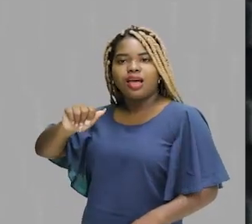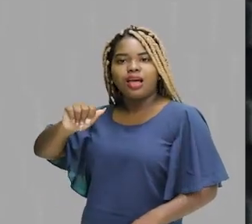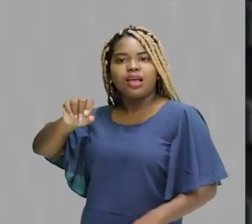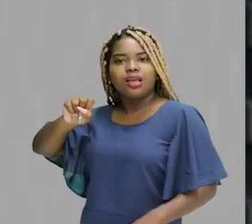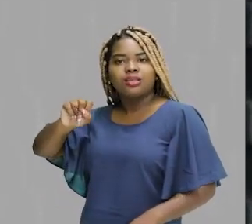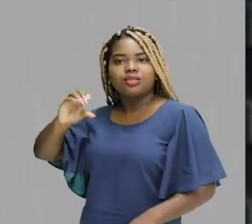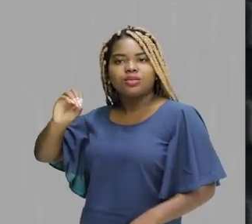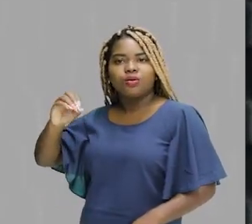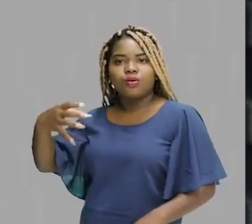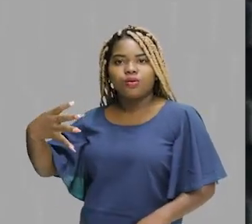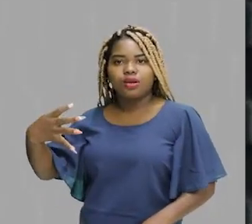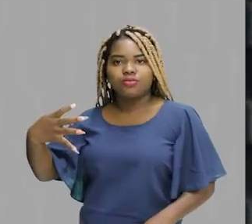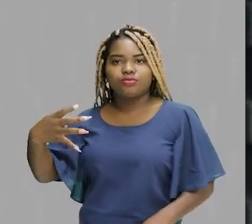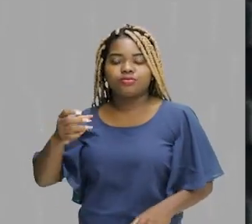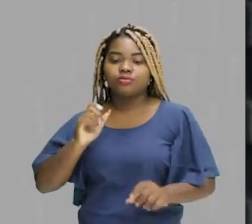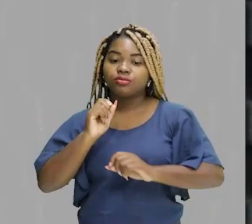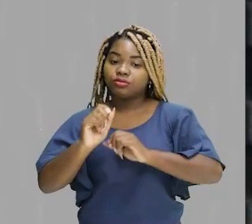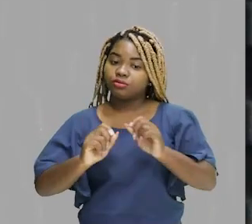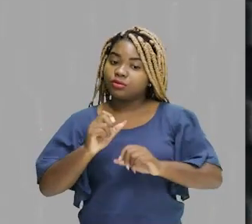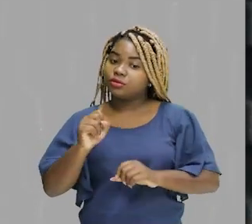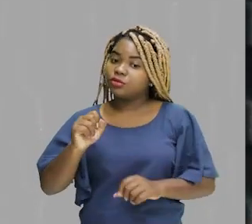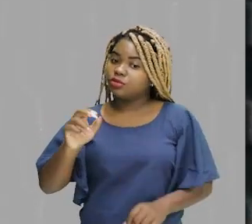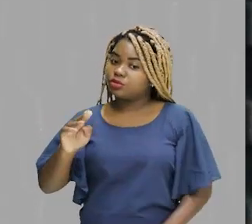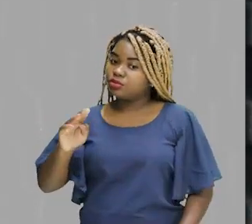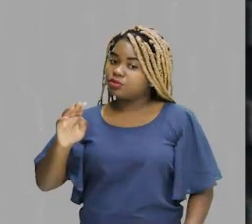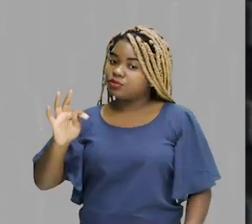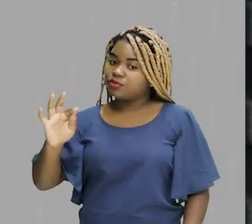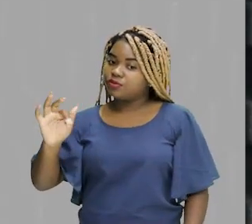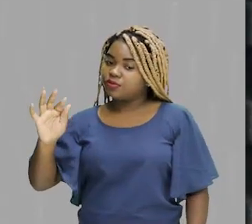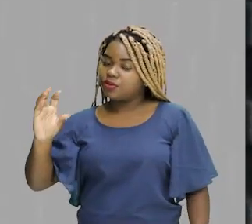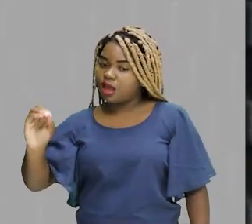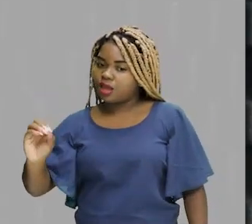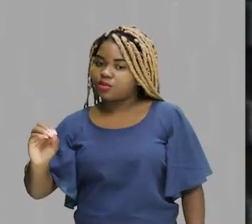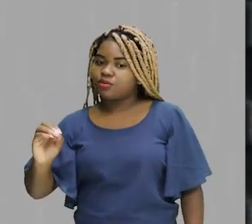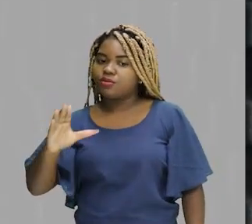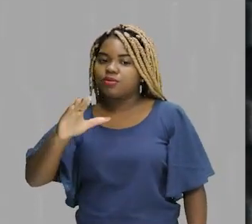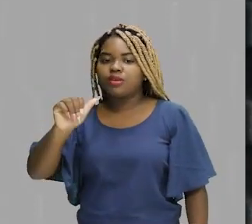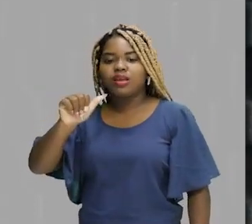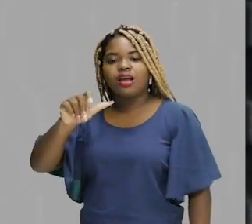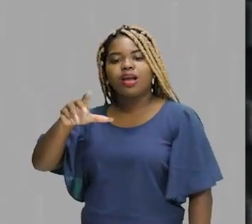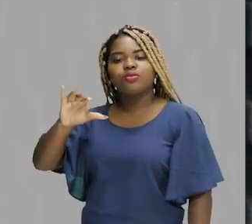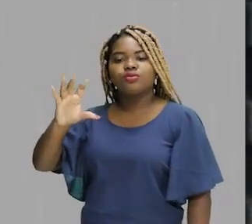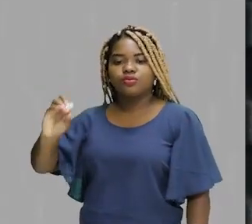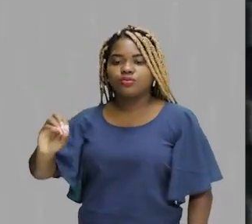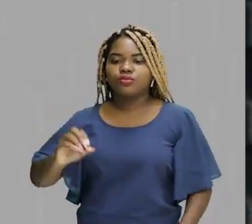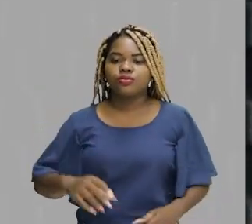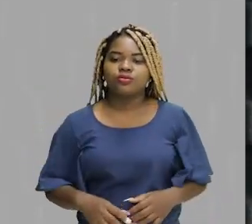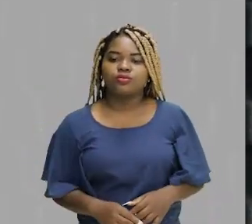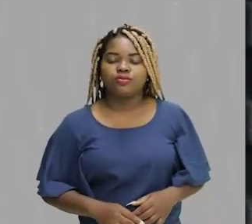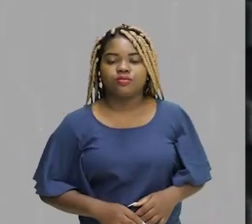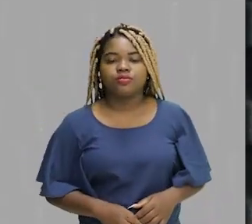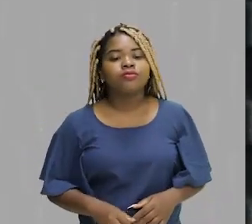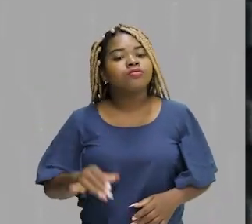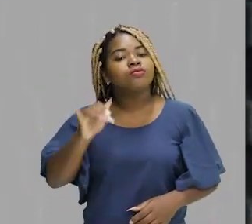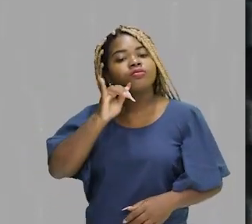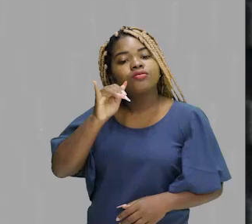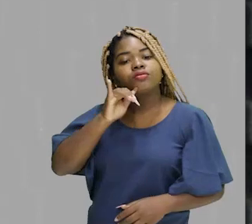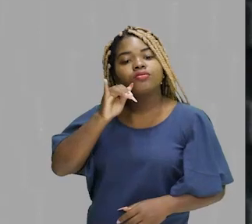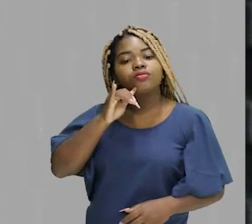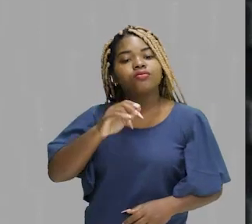CaSO4, então o nome será sulfato de cálcio. Mais um exemplo, ó, o